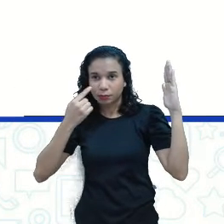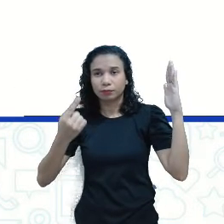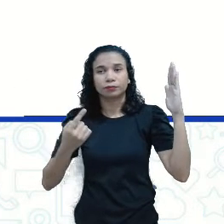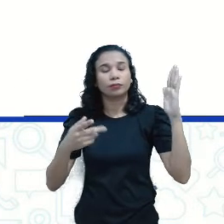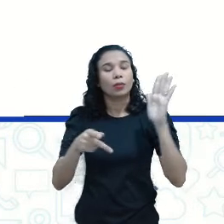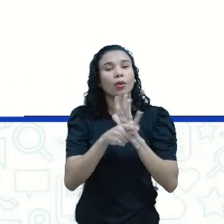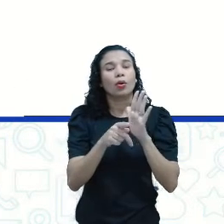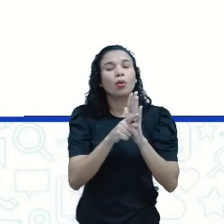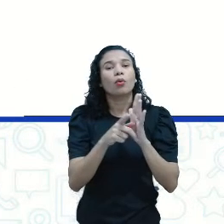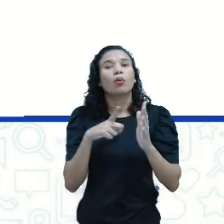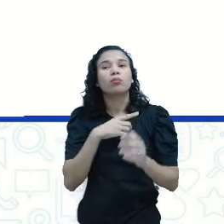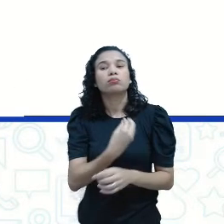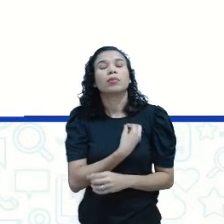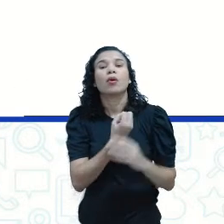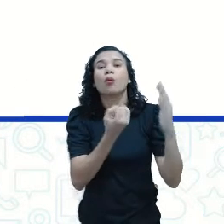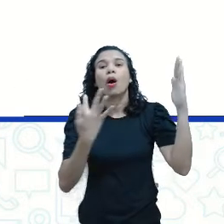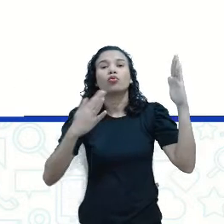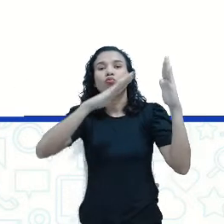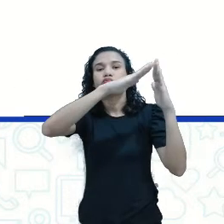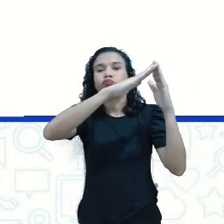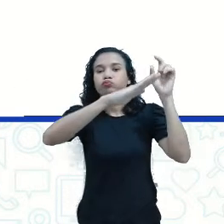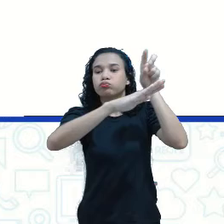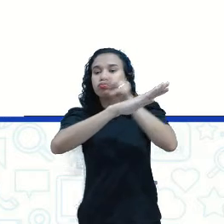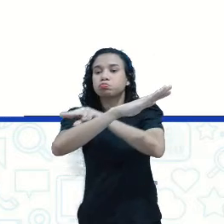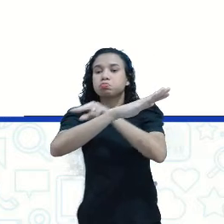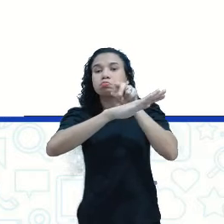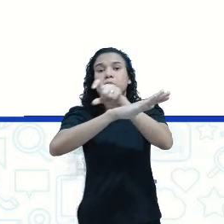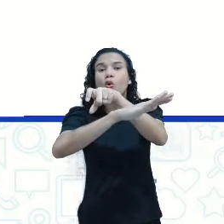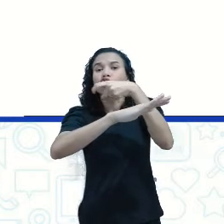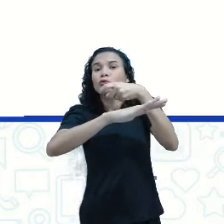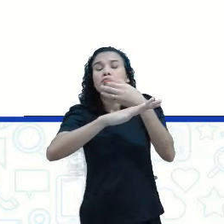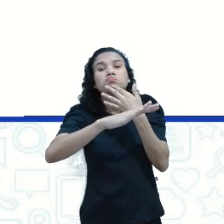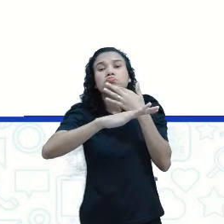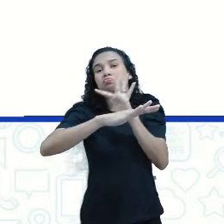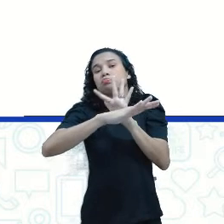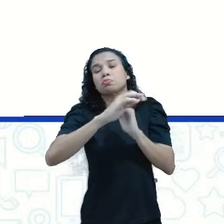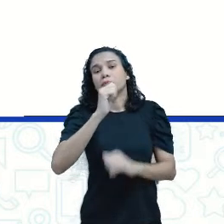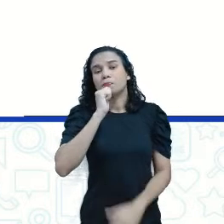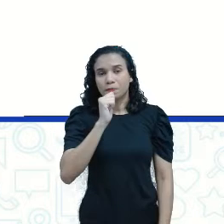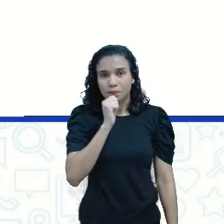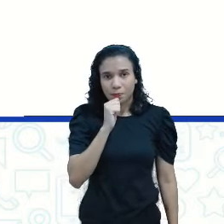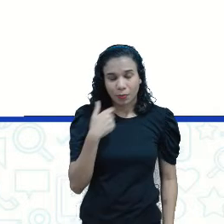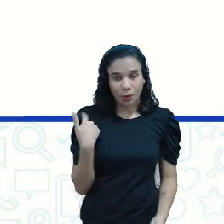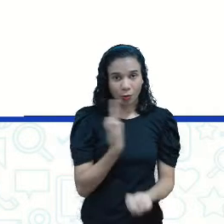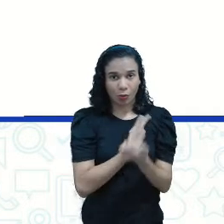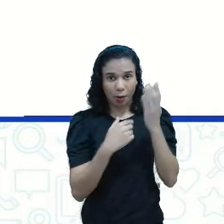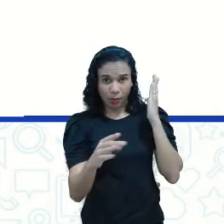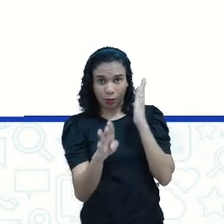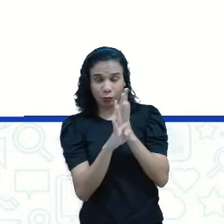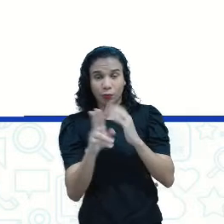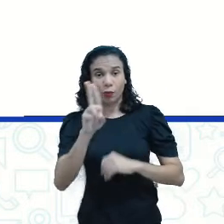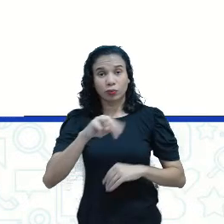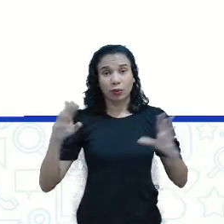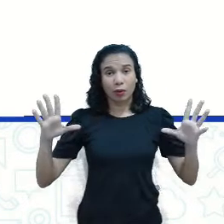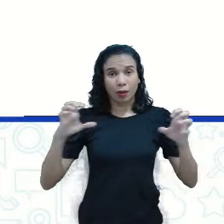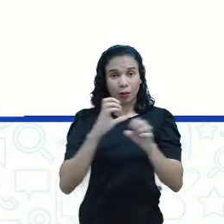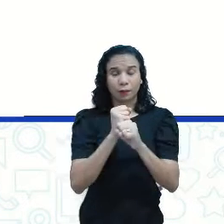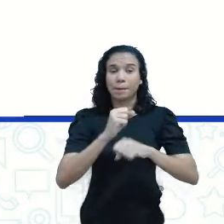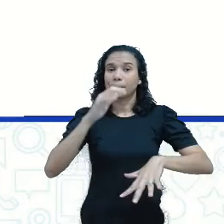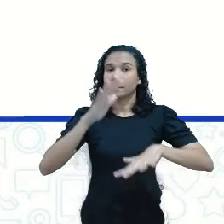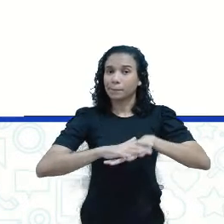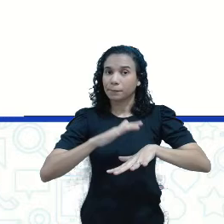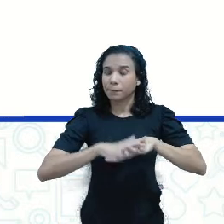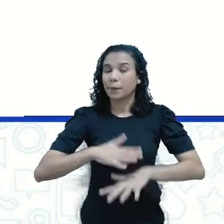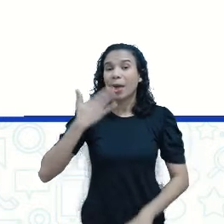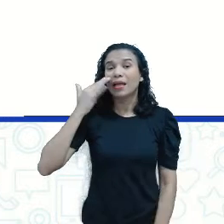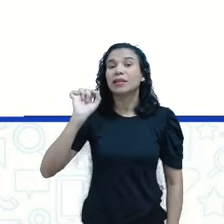o comprimento dessa escada é quanto? O comprimento da escada a gente não sabe, né, por enquanto, mas a gente vai descobrir através do cálculo matemático, sabendo